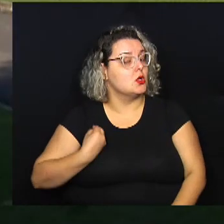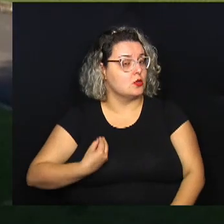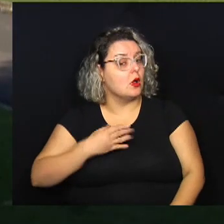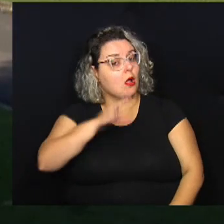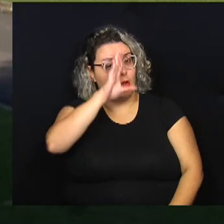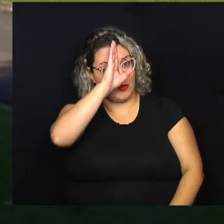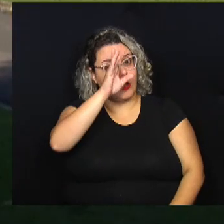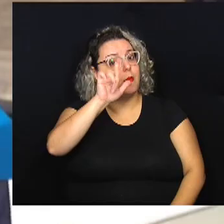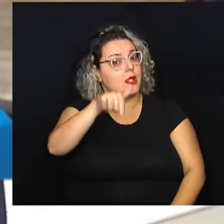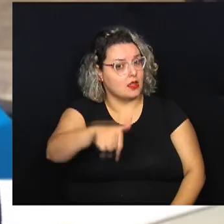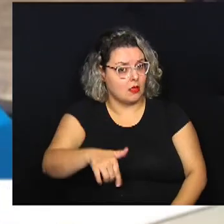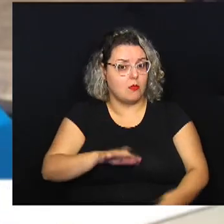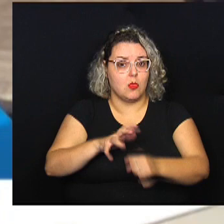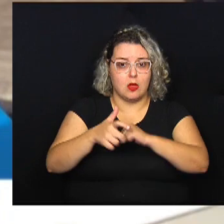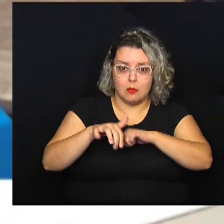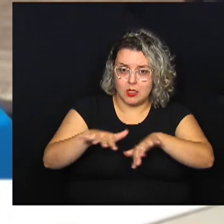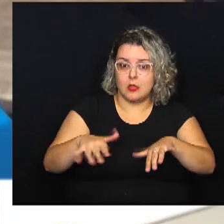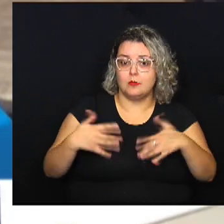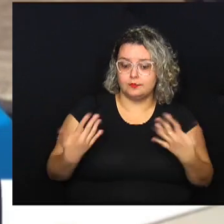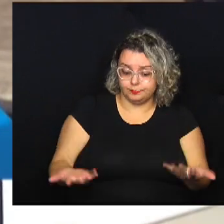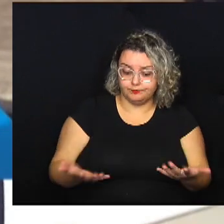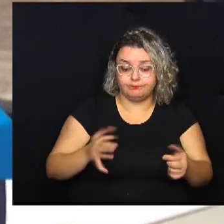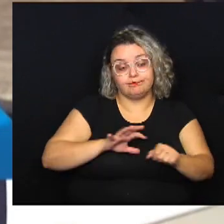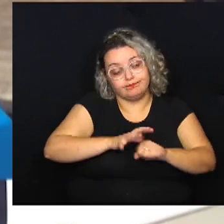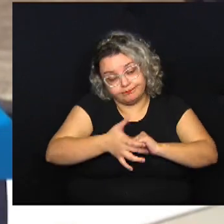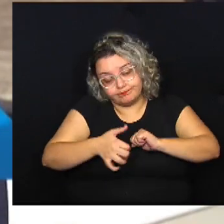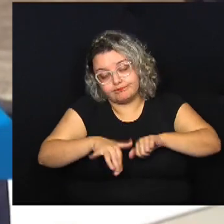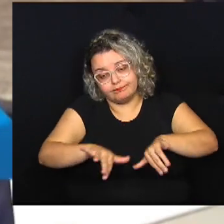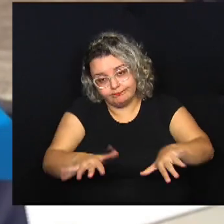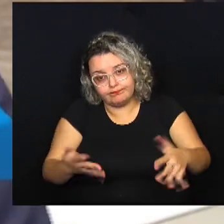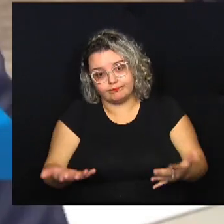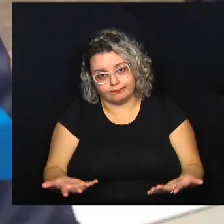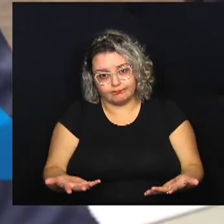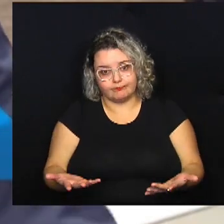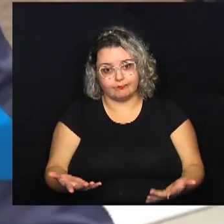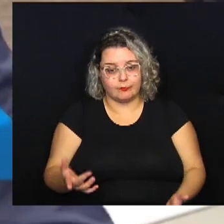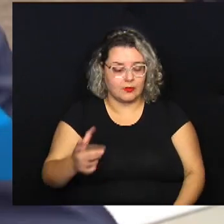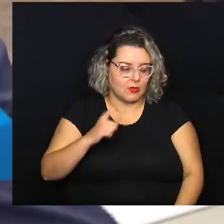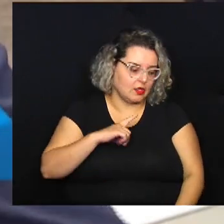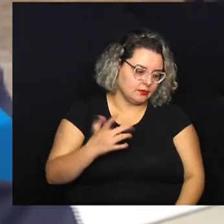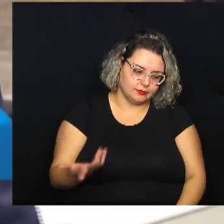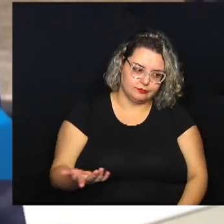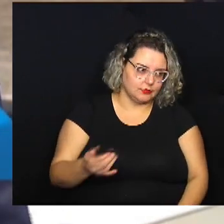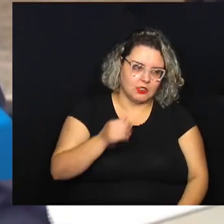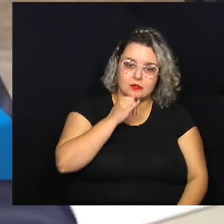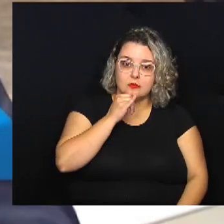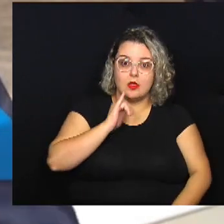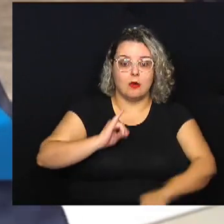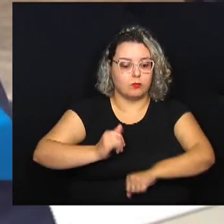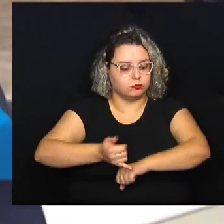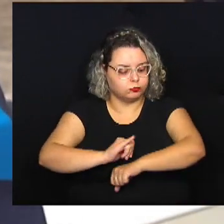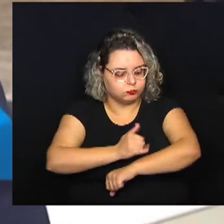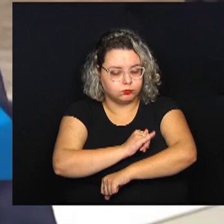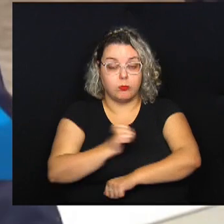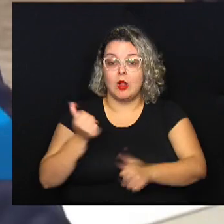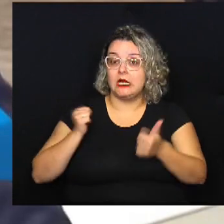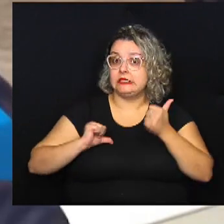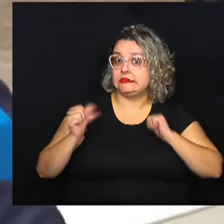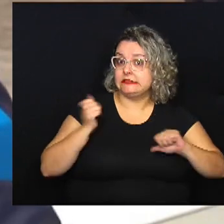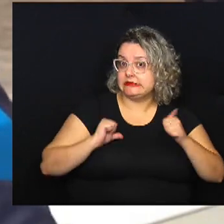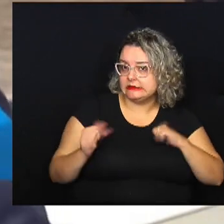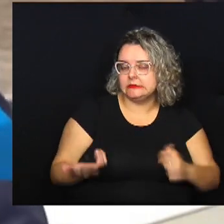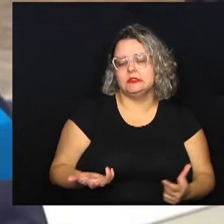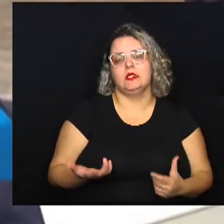principalmente após a pandemia. Com a pandemia, né, a gente teve, enfim, por exemplo, a obesidade, a ansiedade. Então,